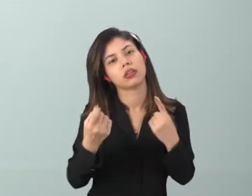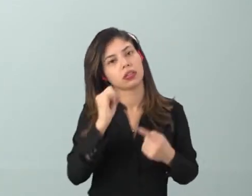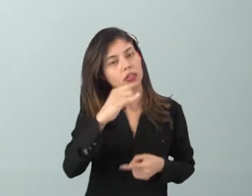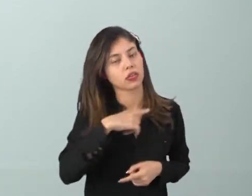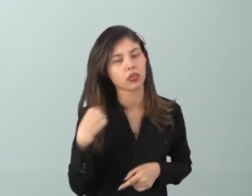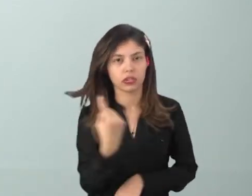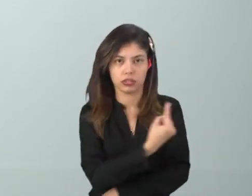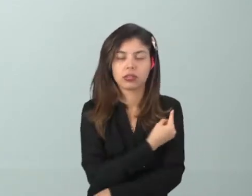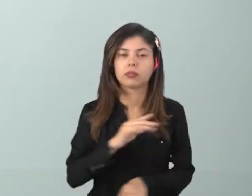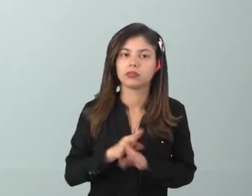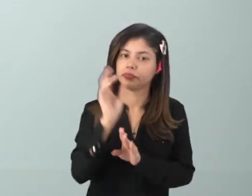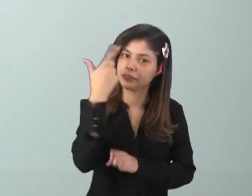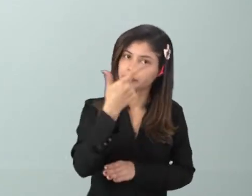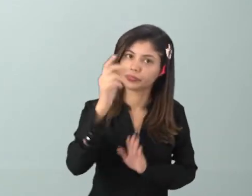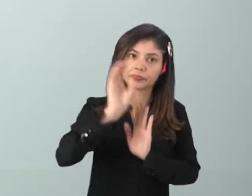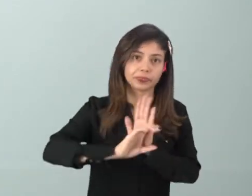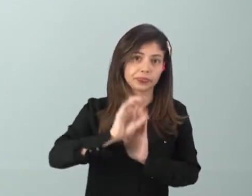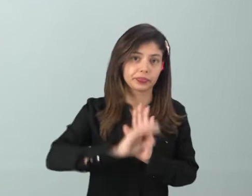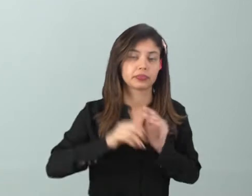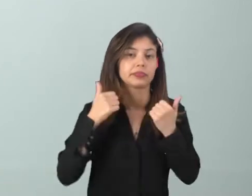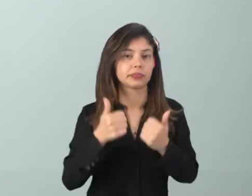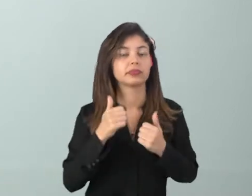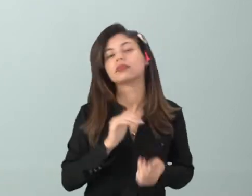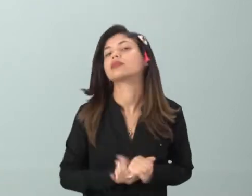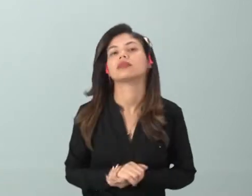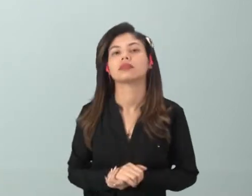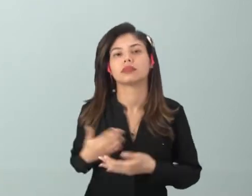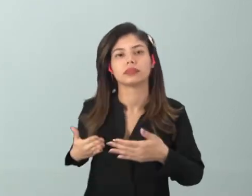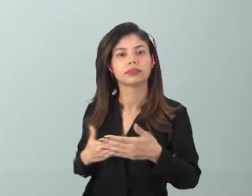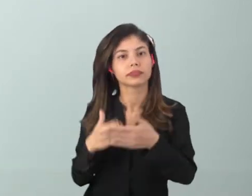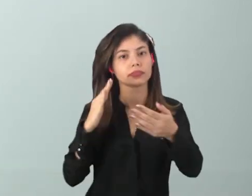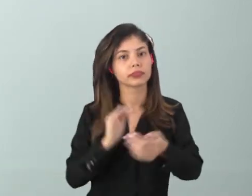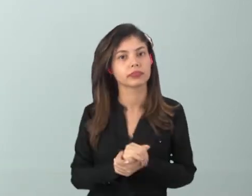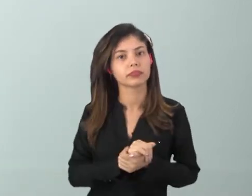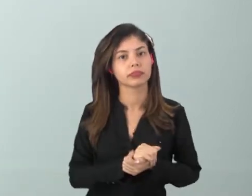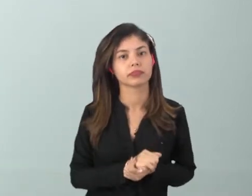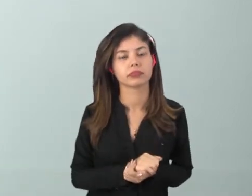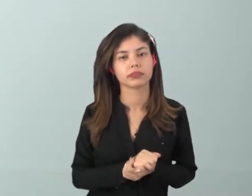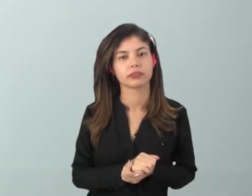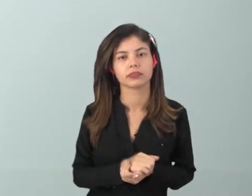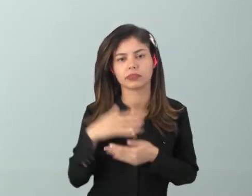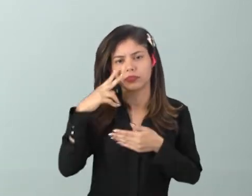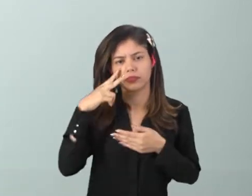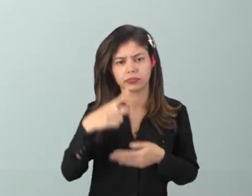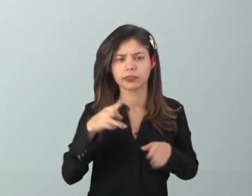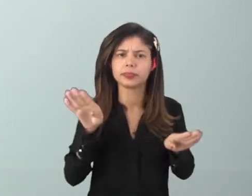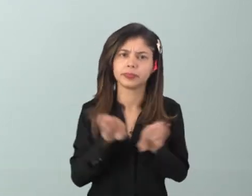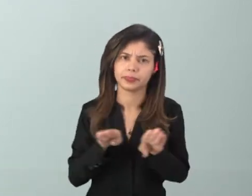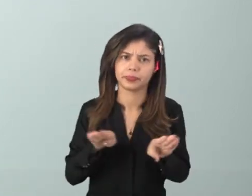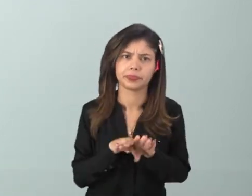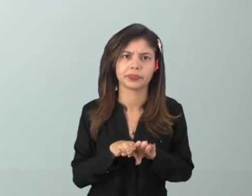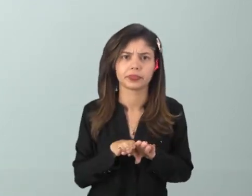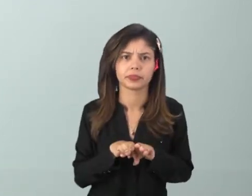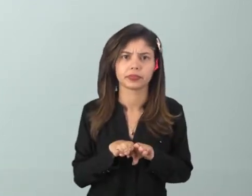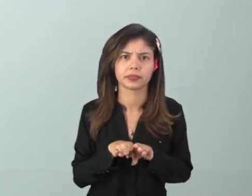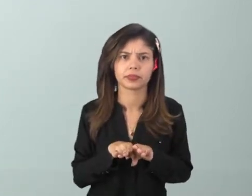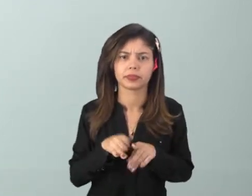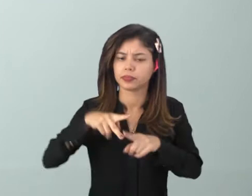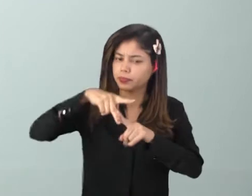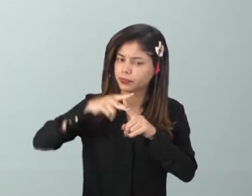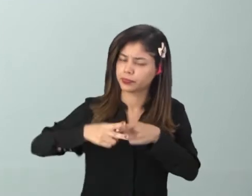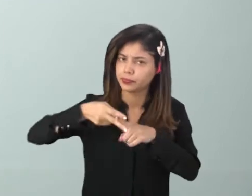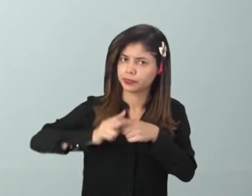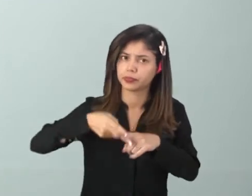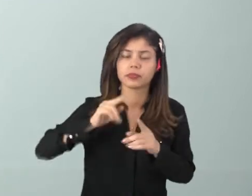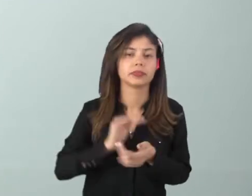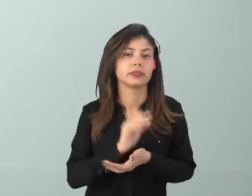nós considerarmos o segundo conceito de energia limpa, tá? O impacto ambiental dela é mais centrado no processo de construção e